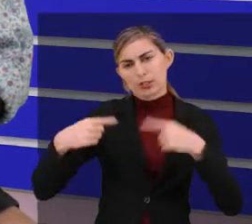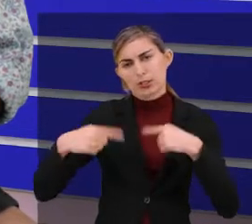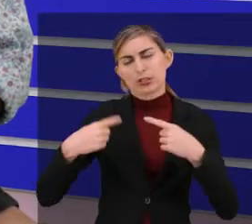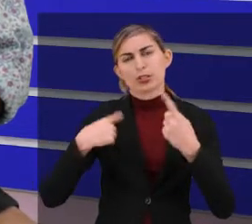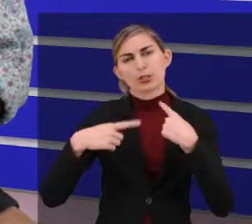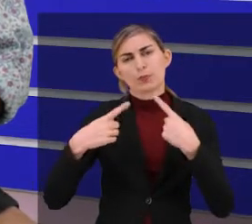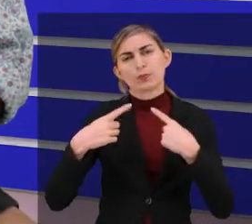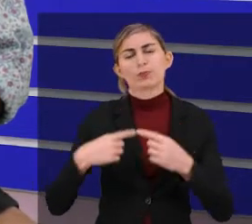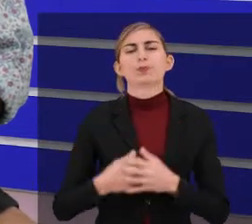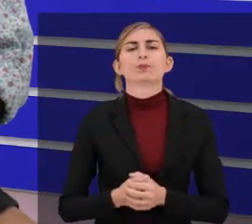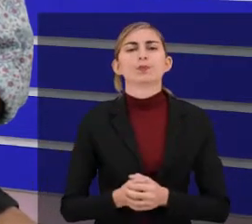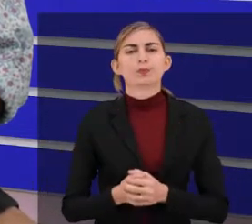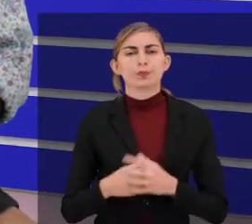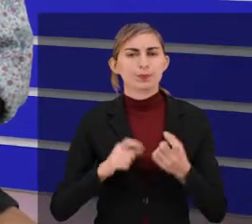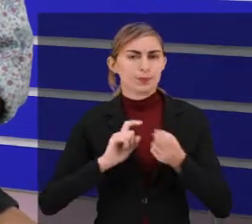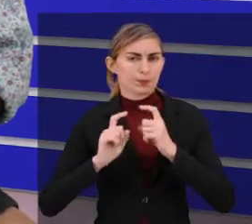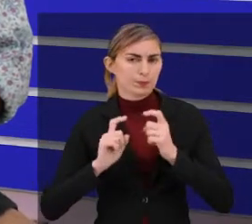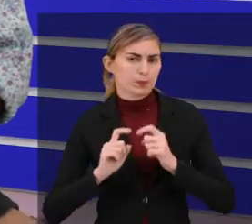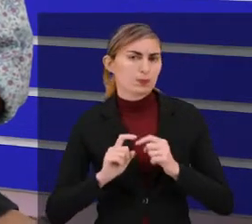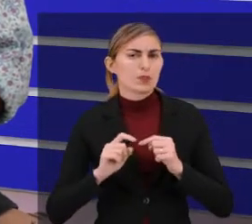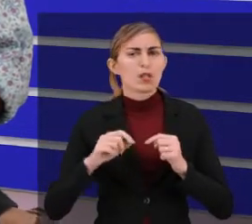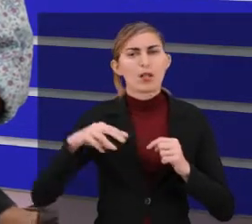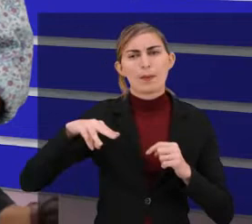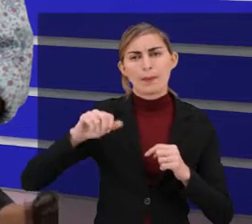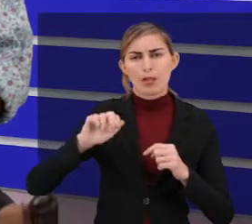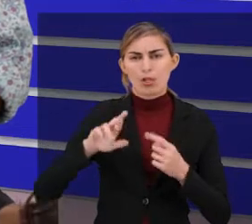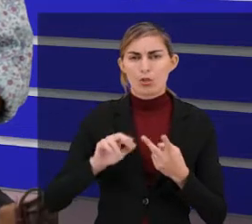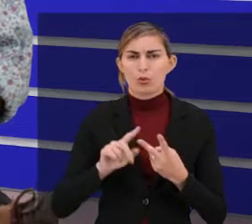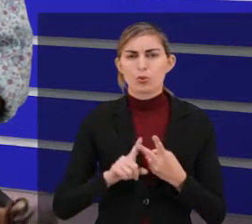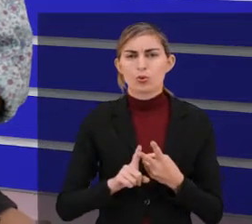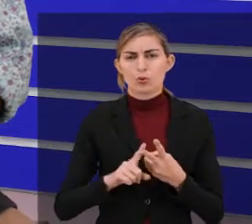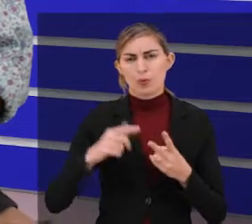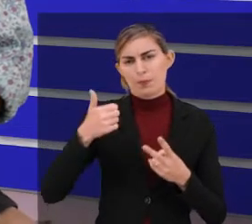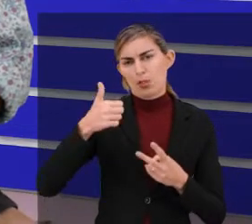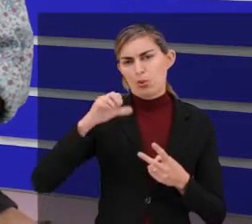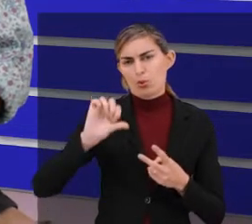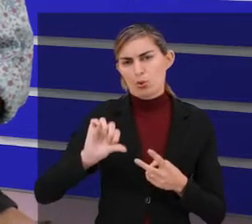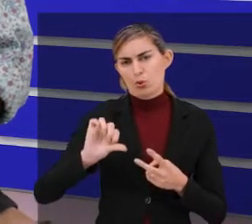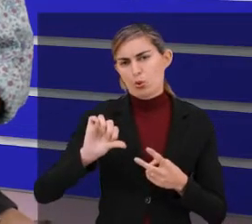estilos de negociação. Dino Marcondes, no ano de